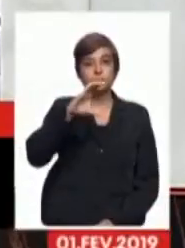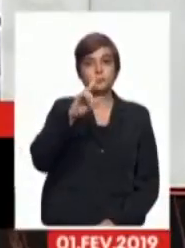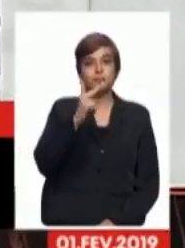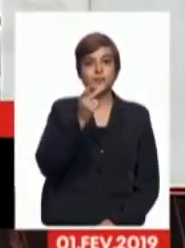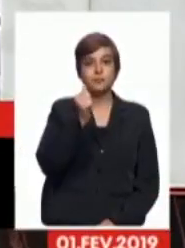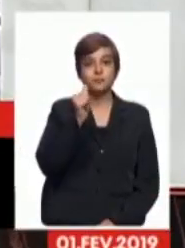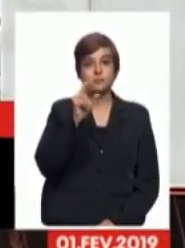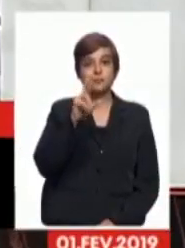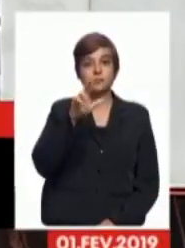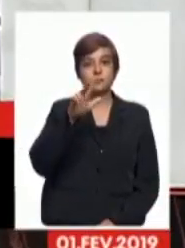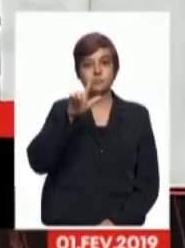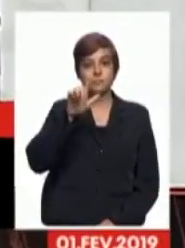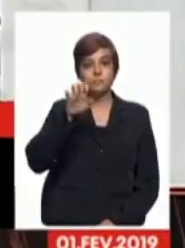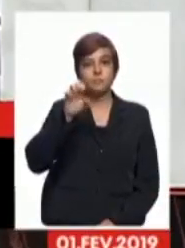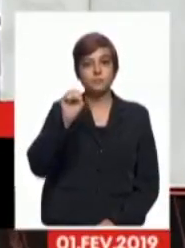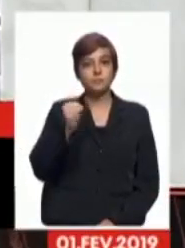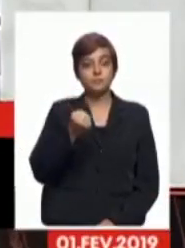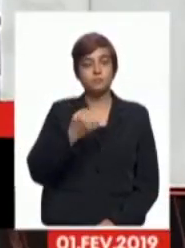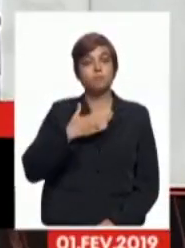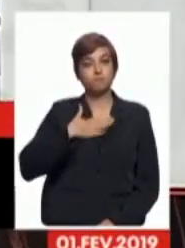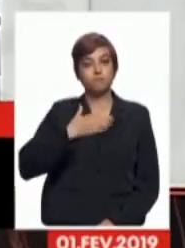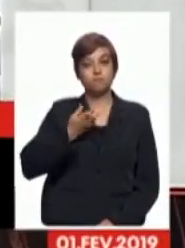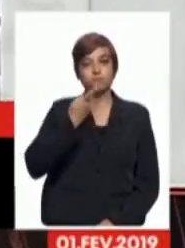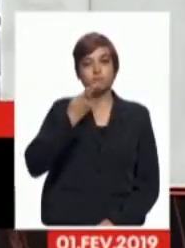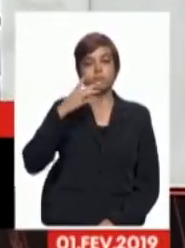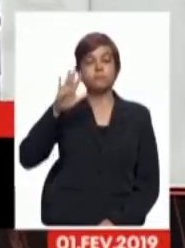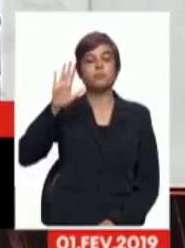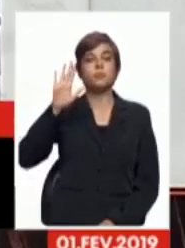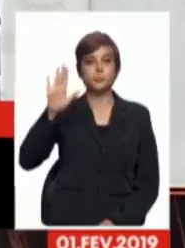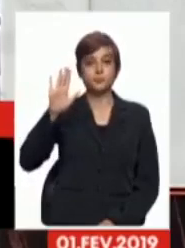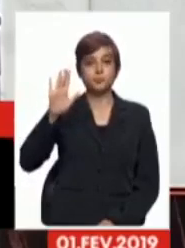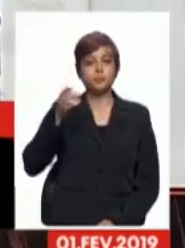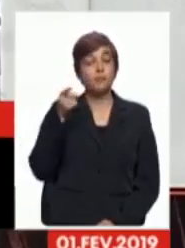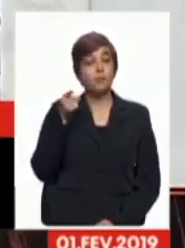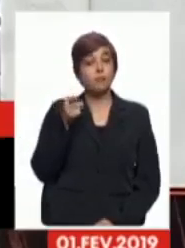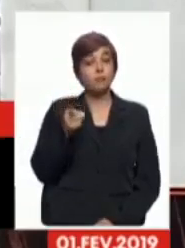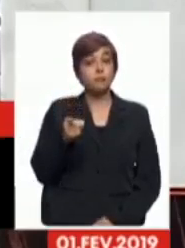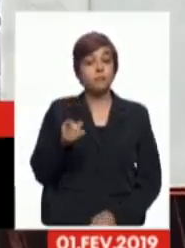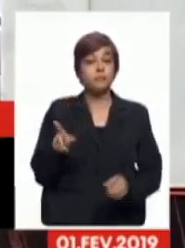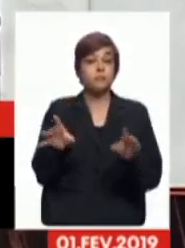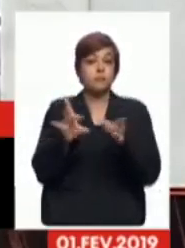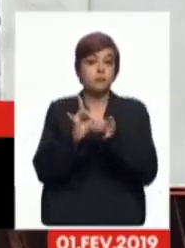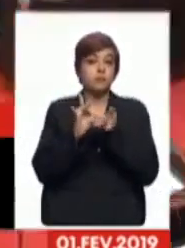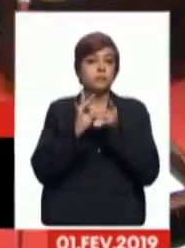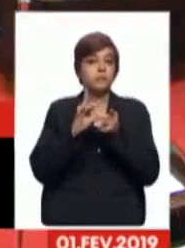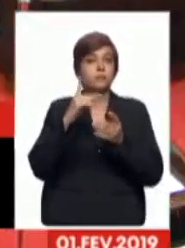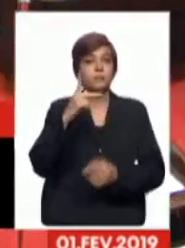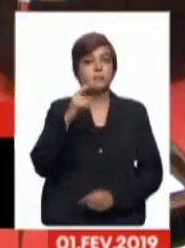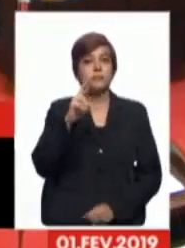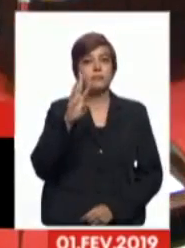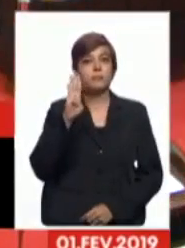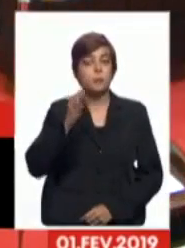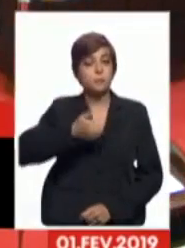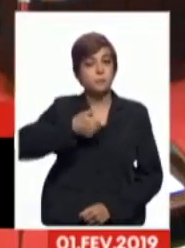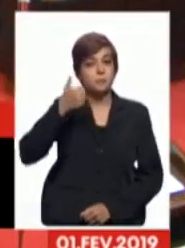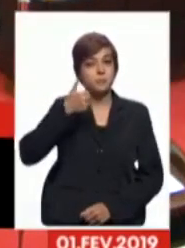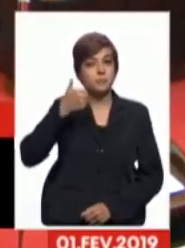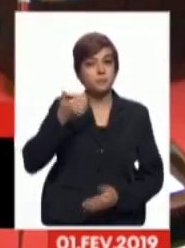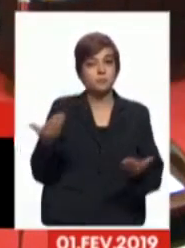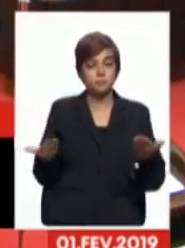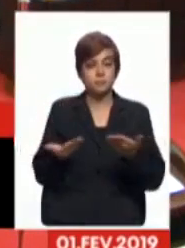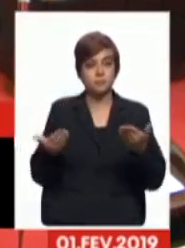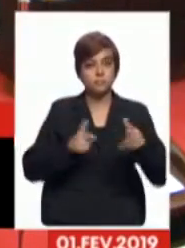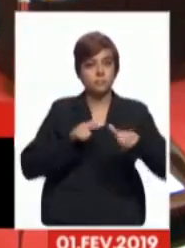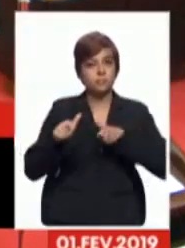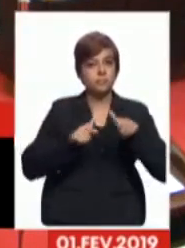O comunicador e palestrante motivacional Charles Santos, filiado ao PRB, foi eleito para seu primeiro mandato na Assembleia. Tem